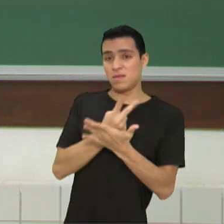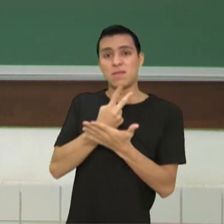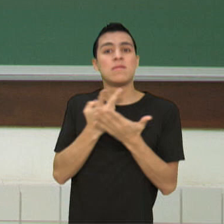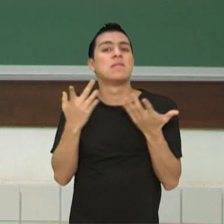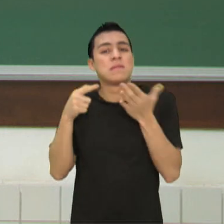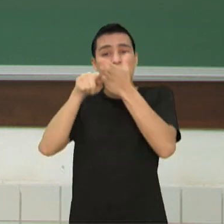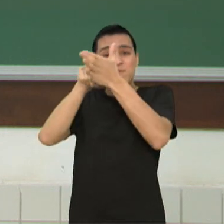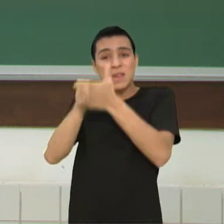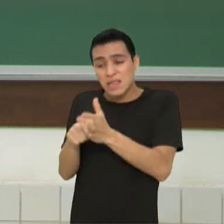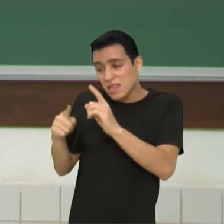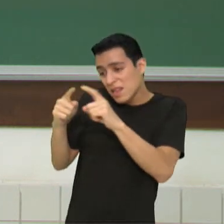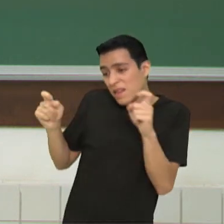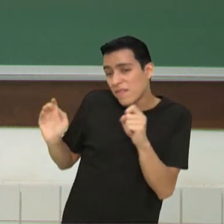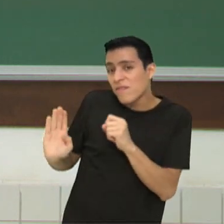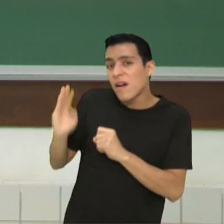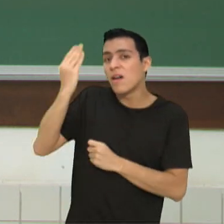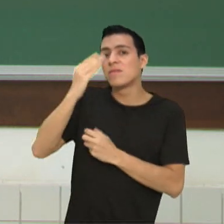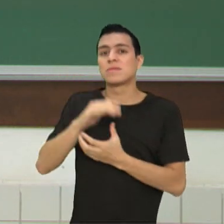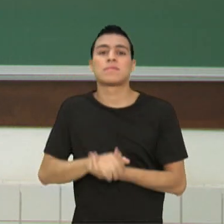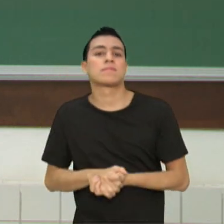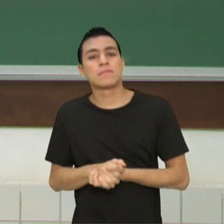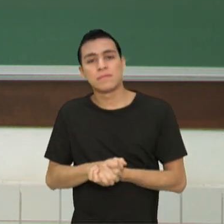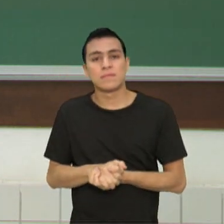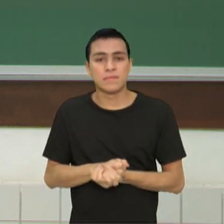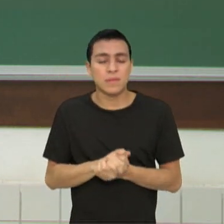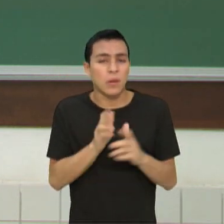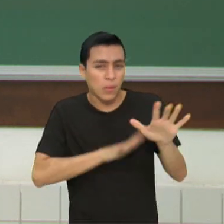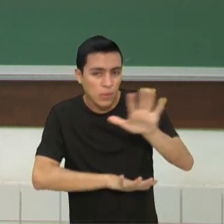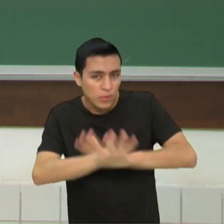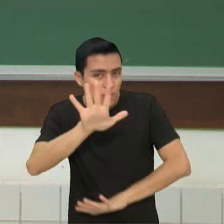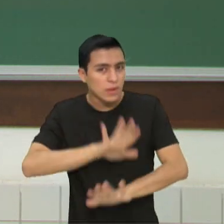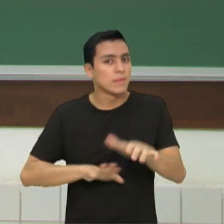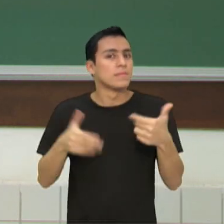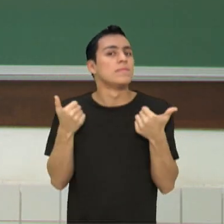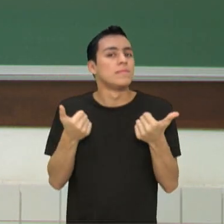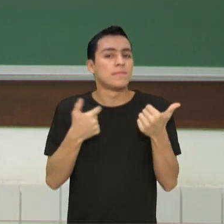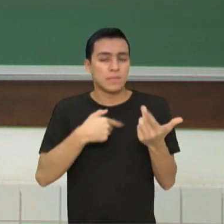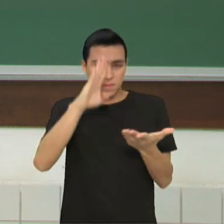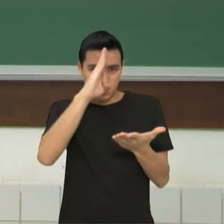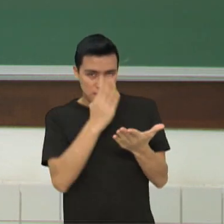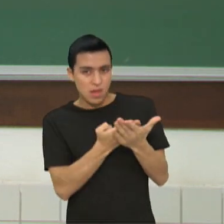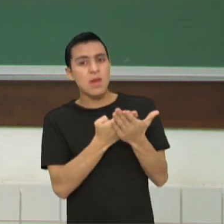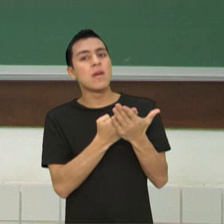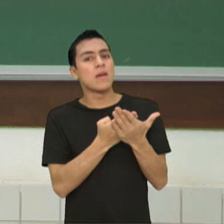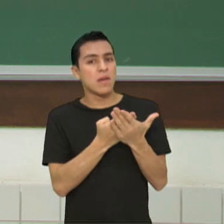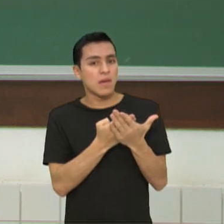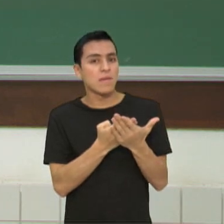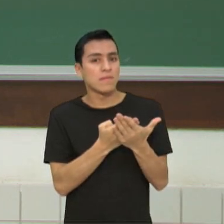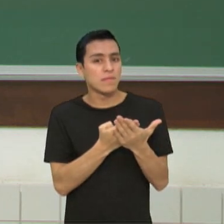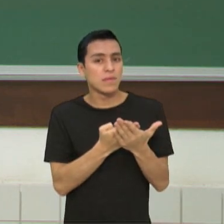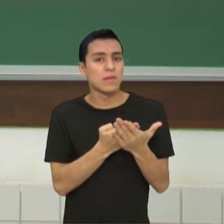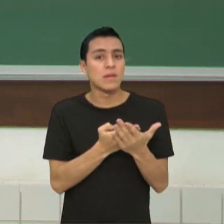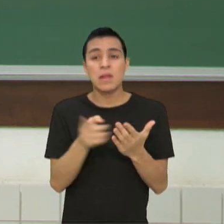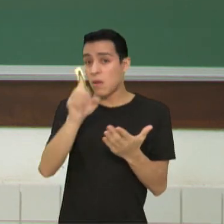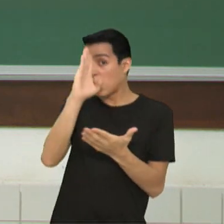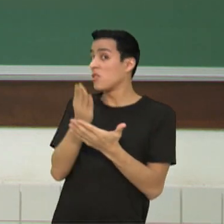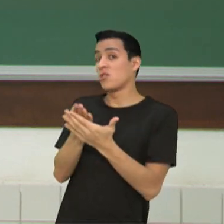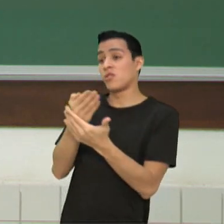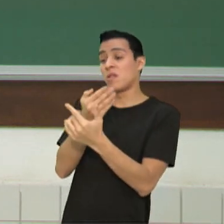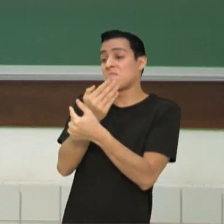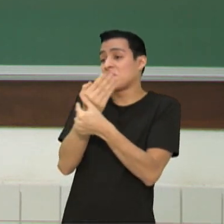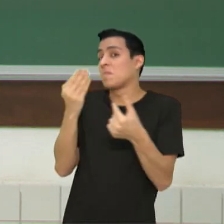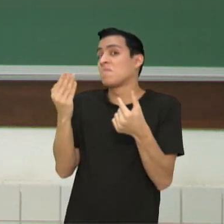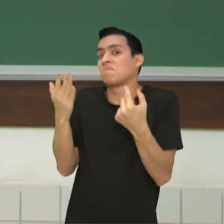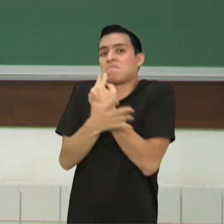em pesquisas científicas falsas. Cuidado. Não acredite em fontes não confiáveis. E para a nossa quarentena ir